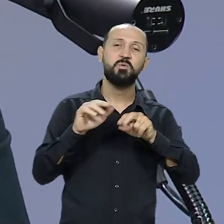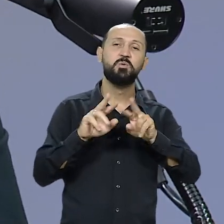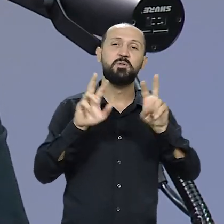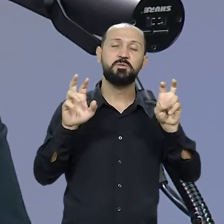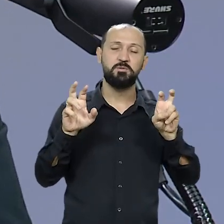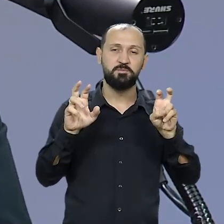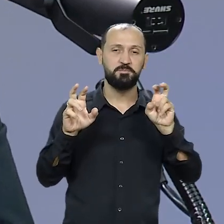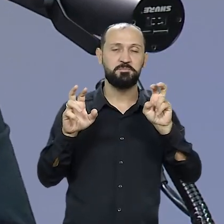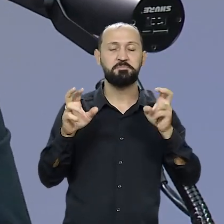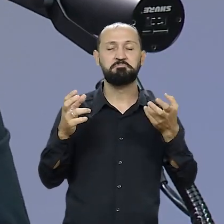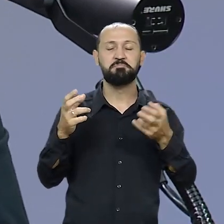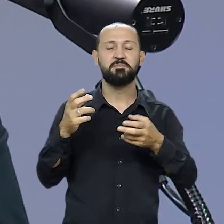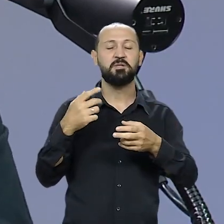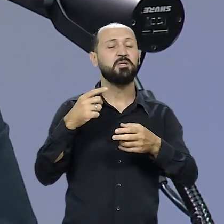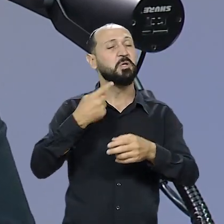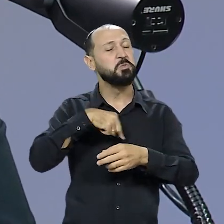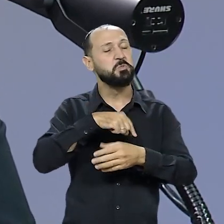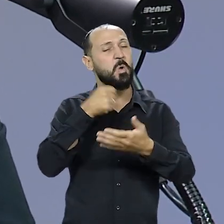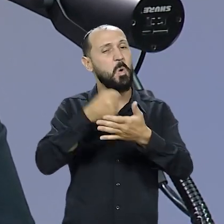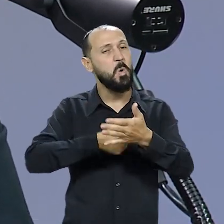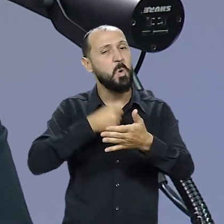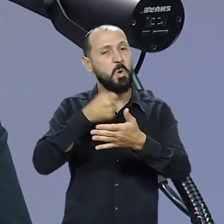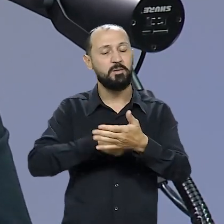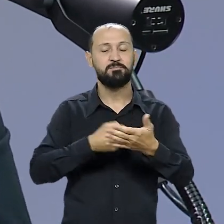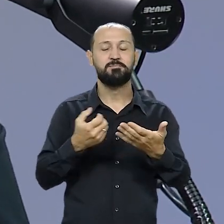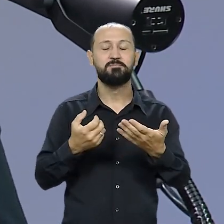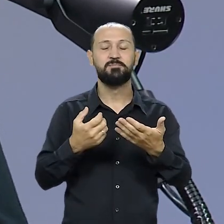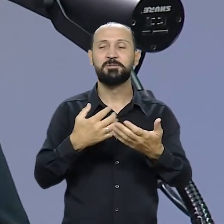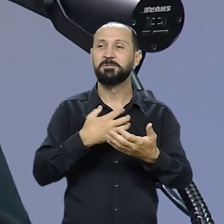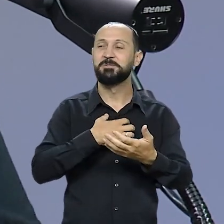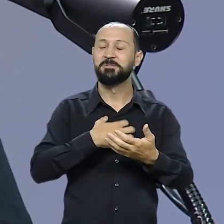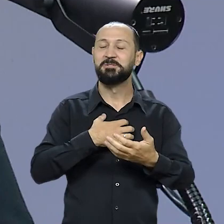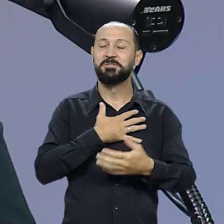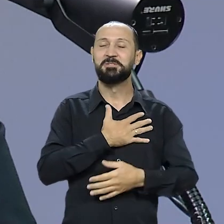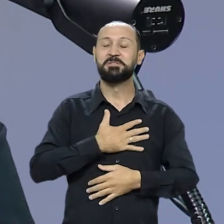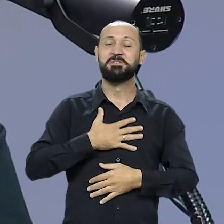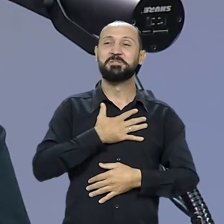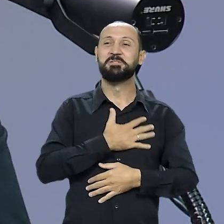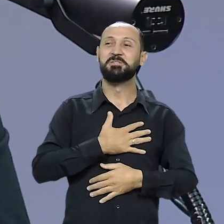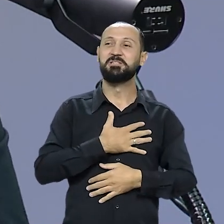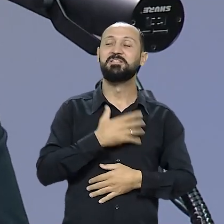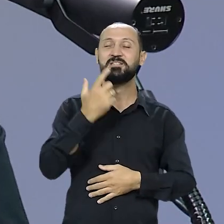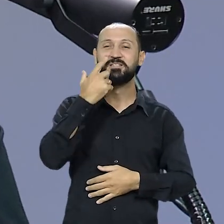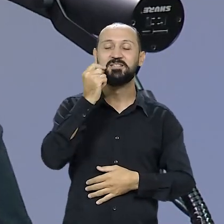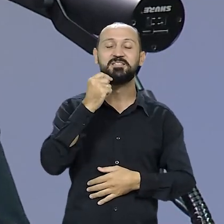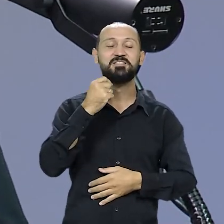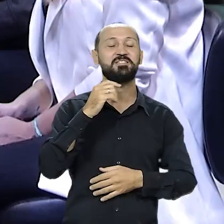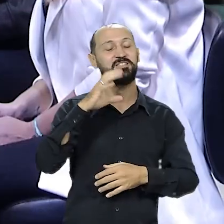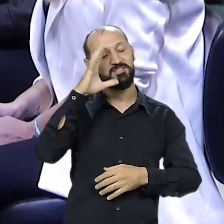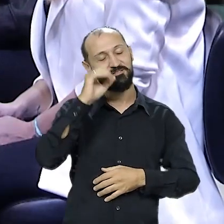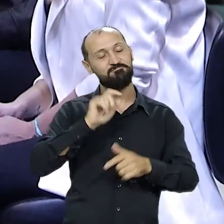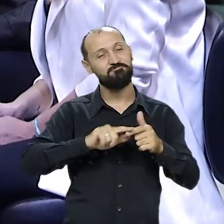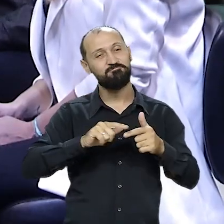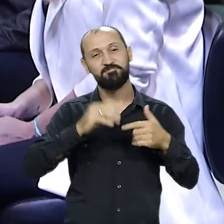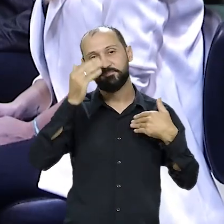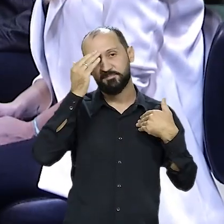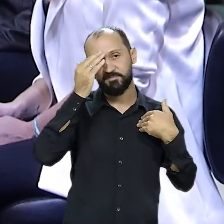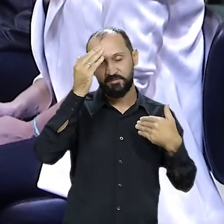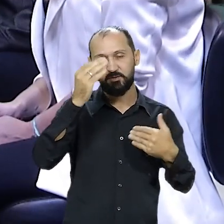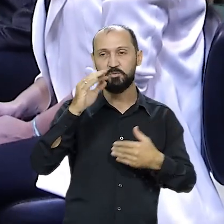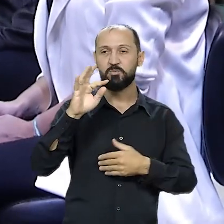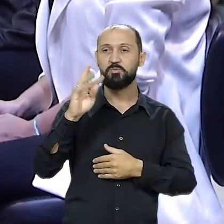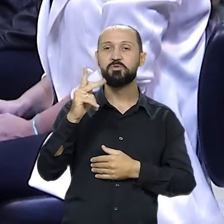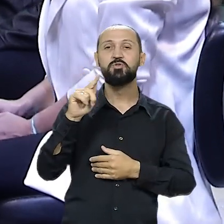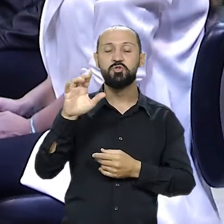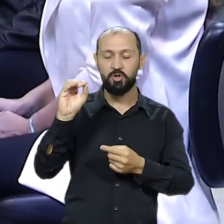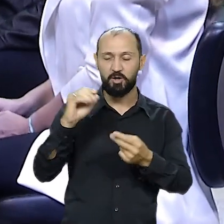que nós militamos nos dá um sentimento de dever cumprido. Agradecer aqui o